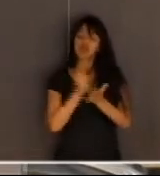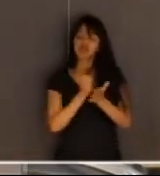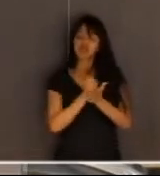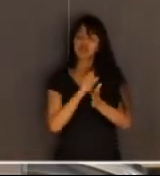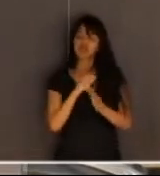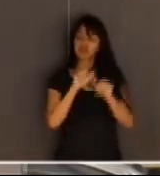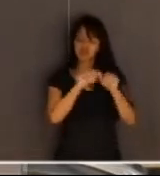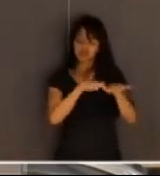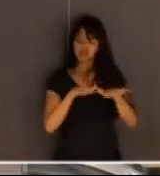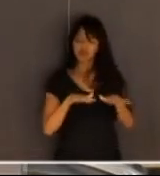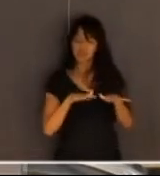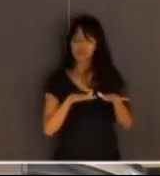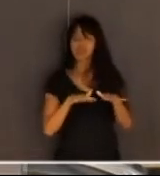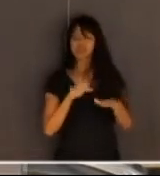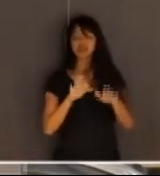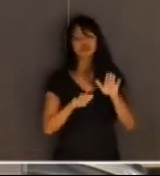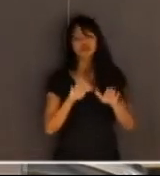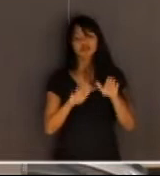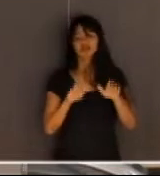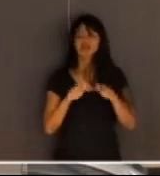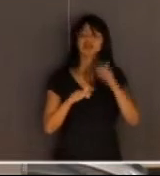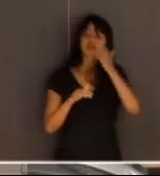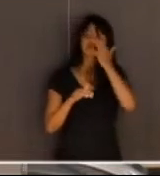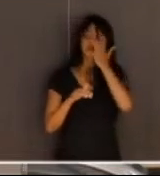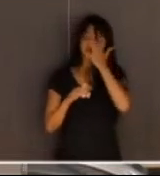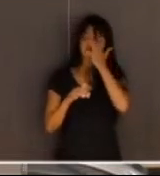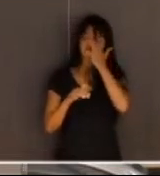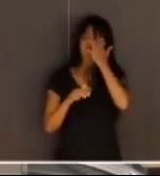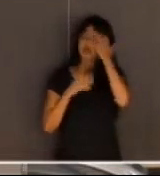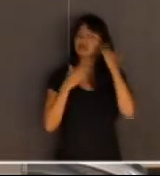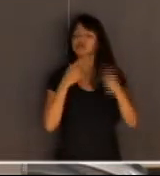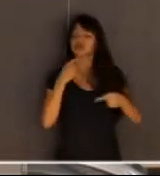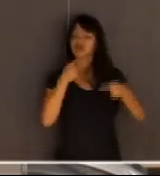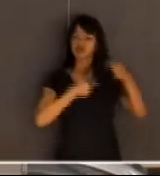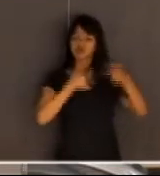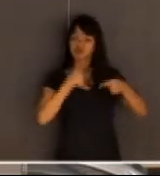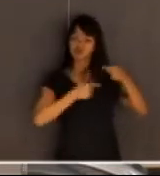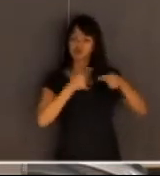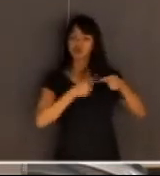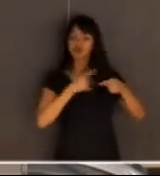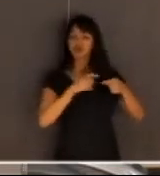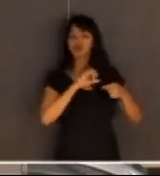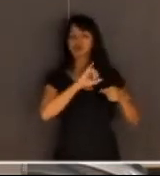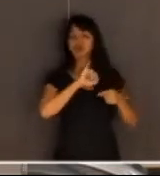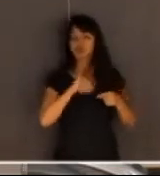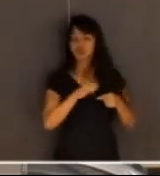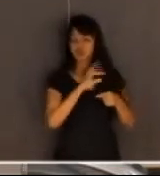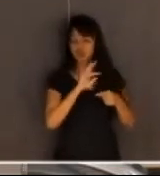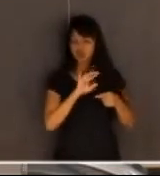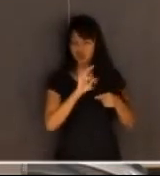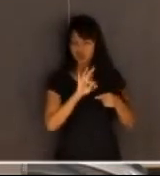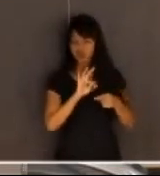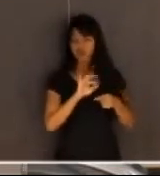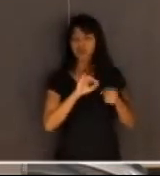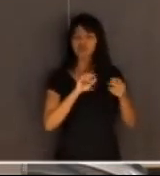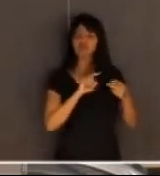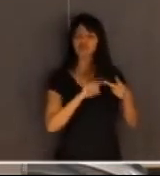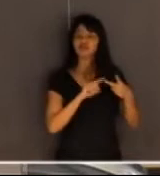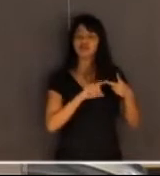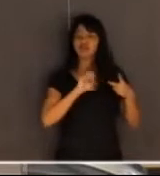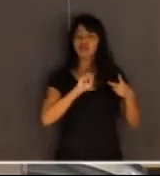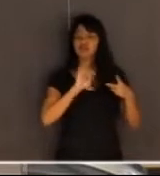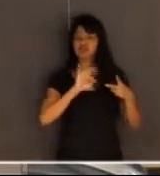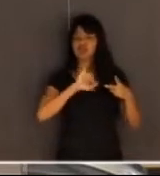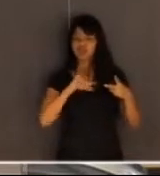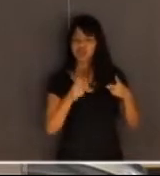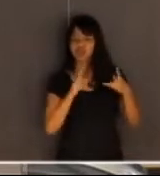sujeito aí às inserções recursais, a discussões no TJ, STJ, STF. Então, acredito que a palestra do